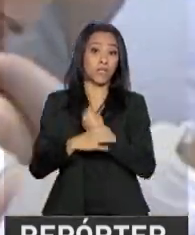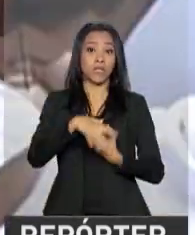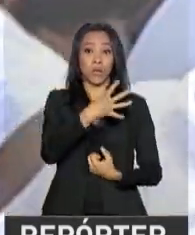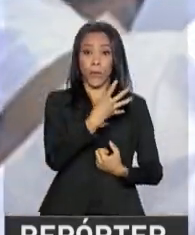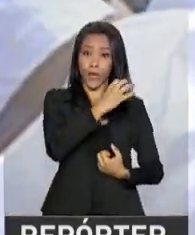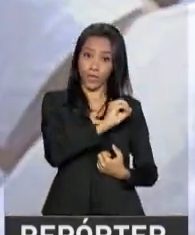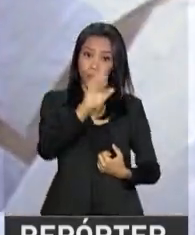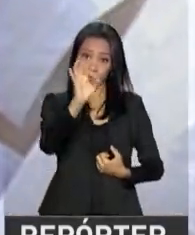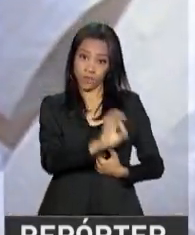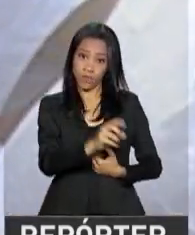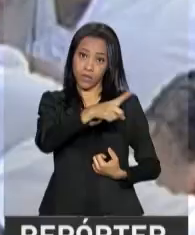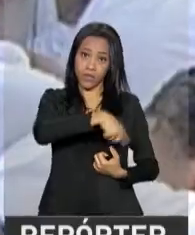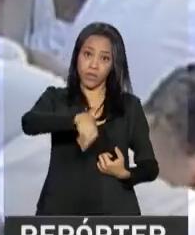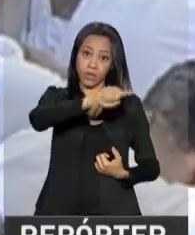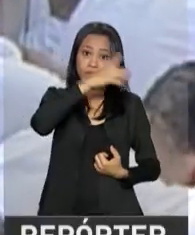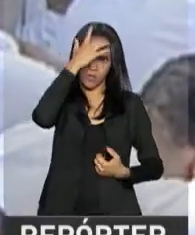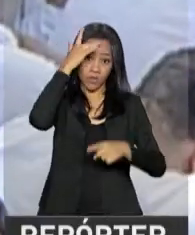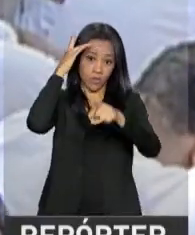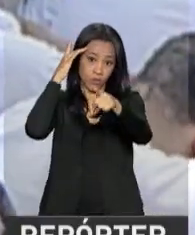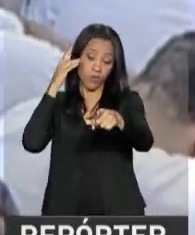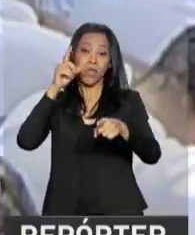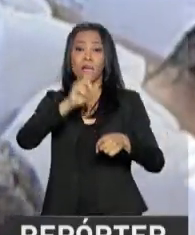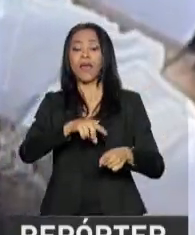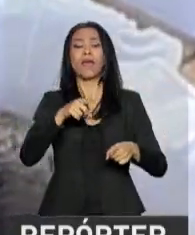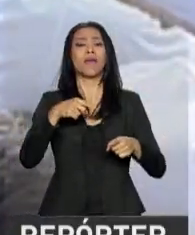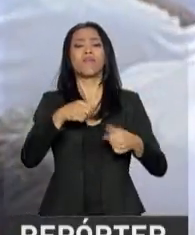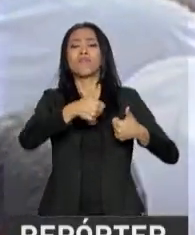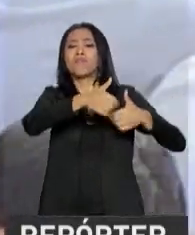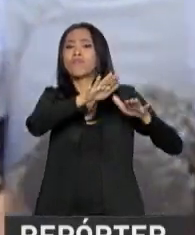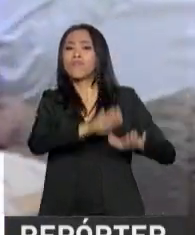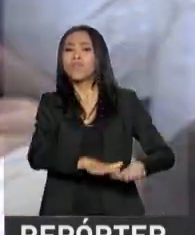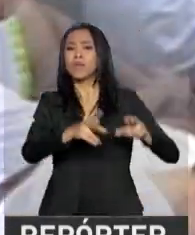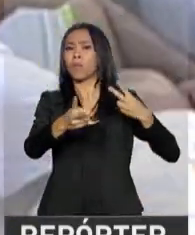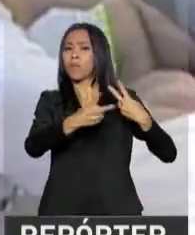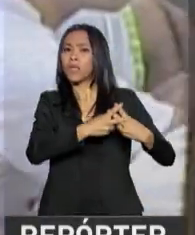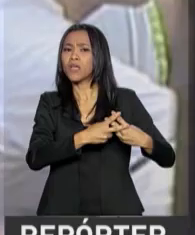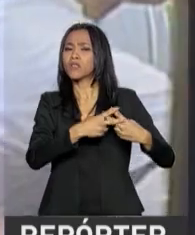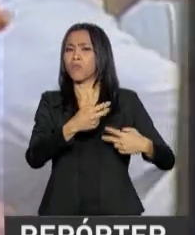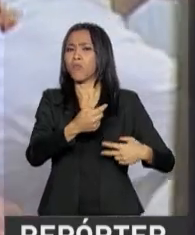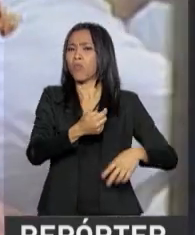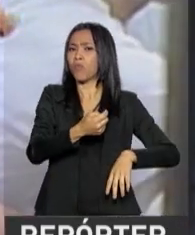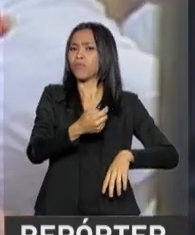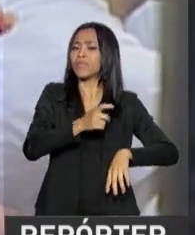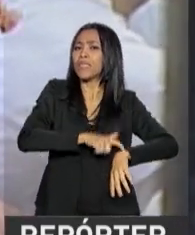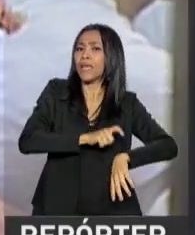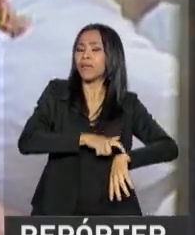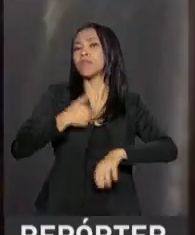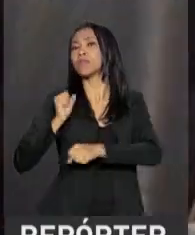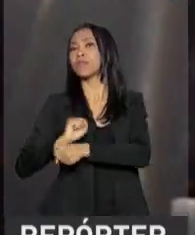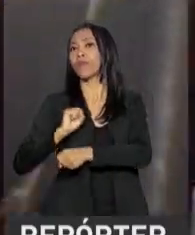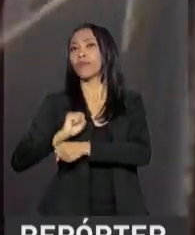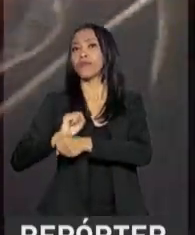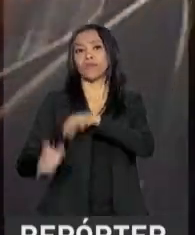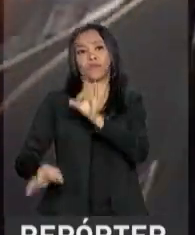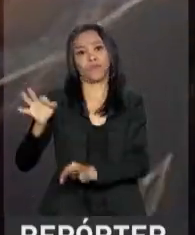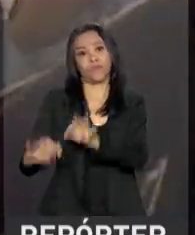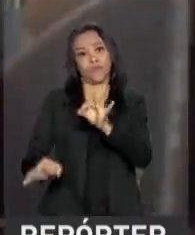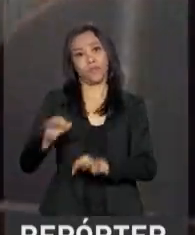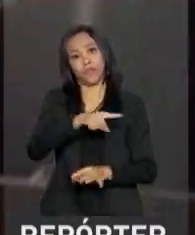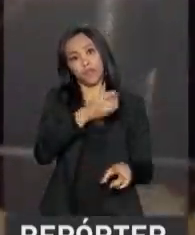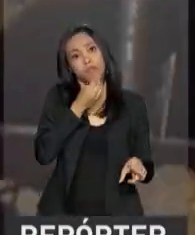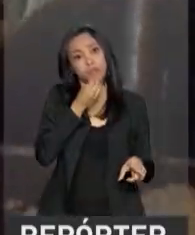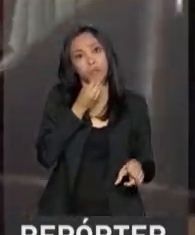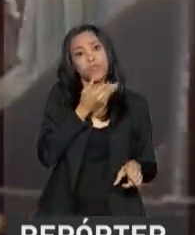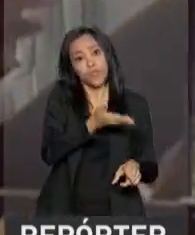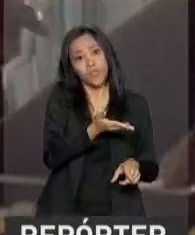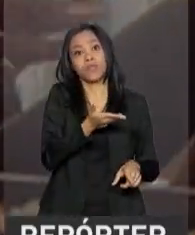é constituída de presos provisórios que ficam encarcerados nas penitenciárias enquanto detentos condenados que deveriam estar